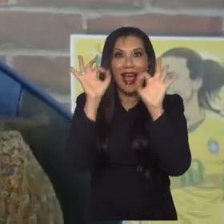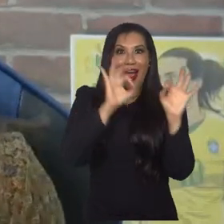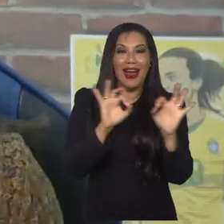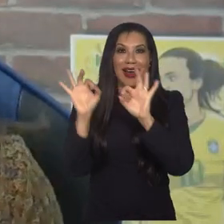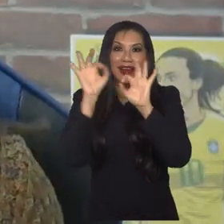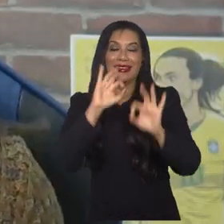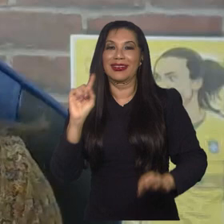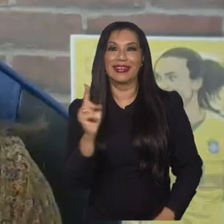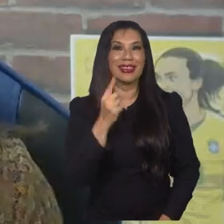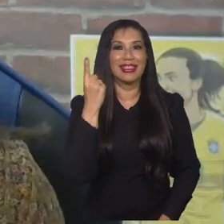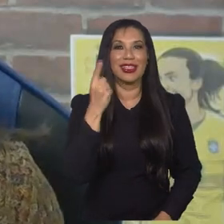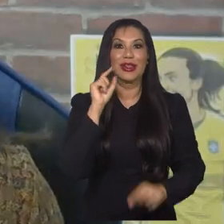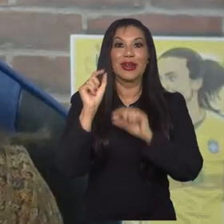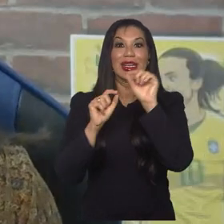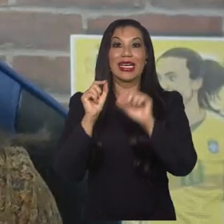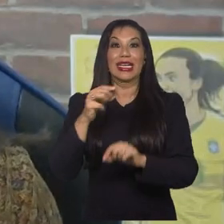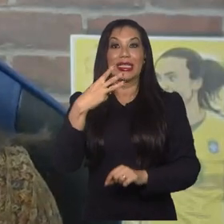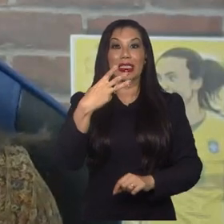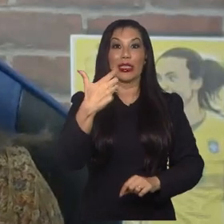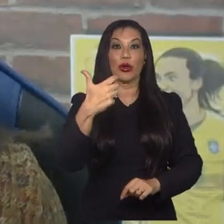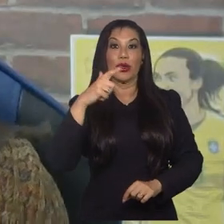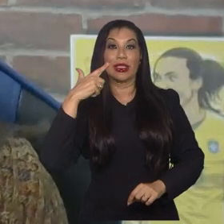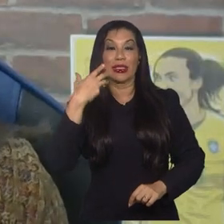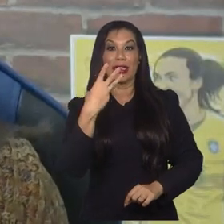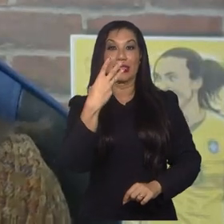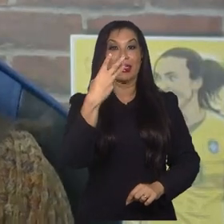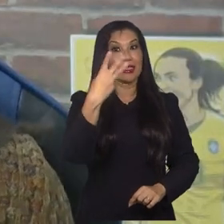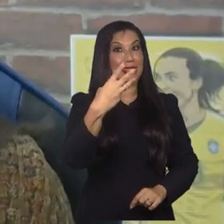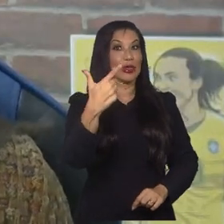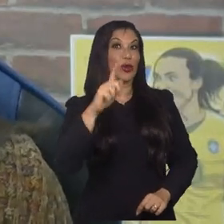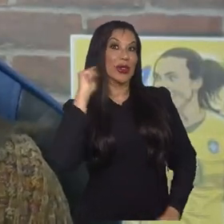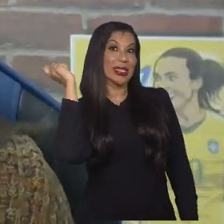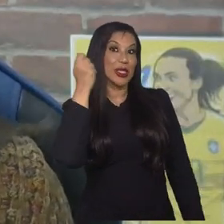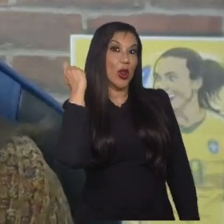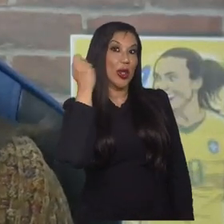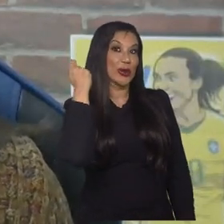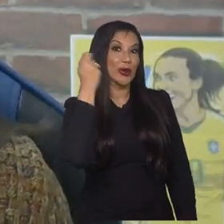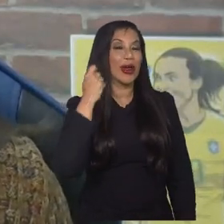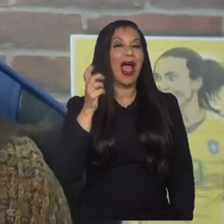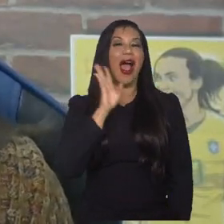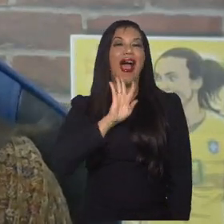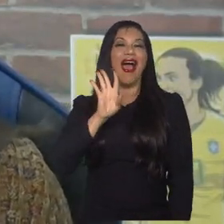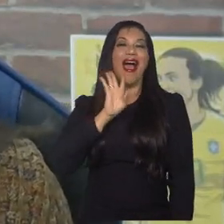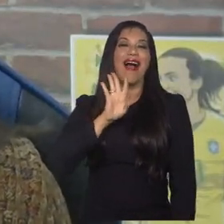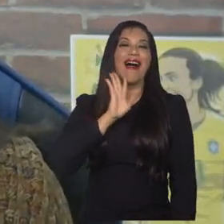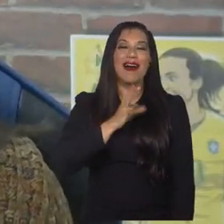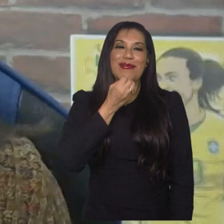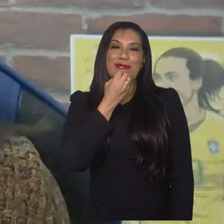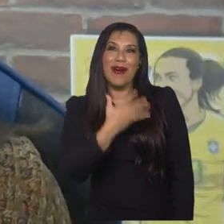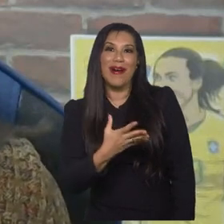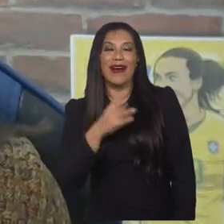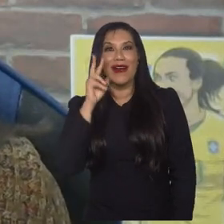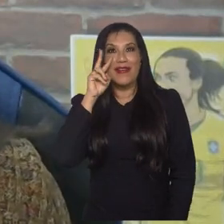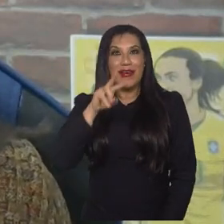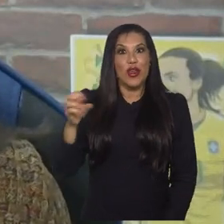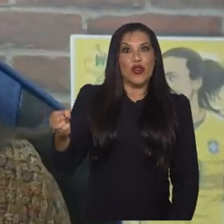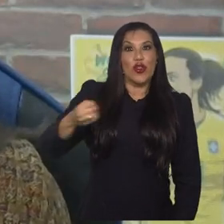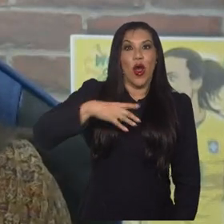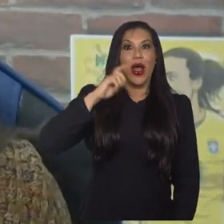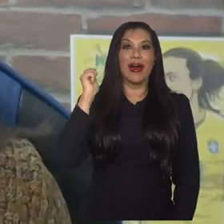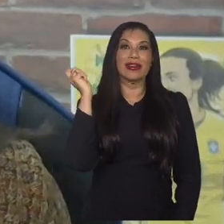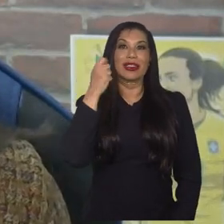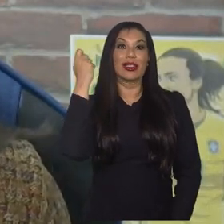competição pela primeira vez com 32 seleções, né? Então, acho que vai ser muito legal até pra gente ver novas seleções, como a